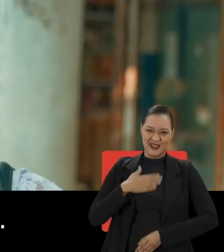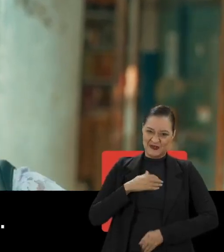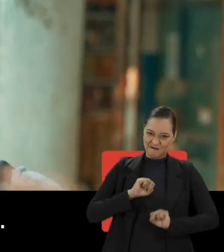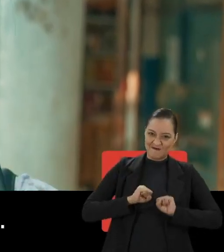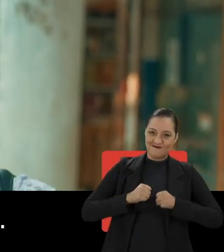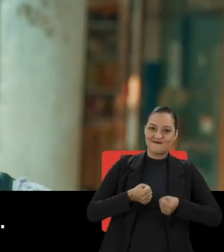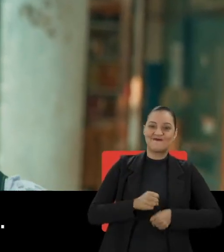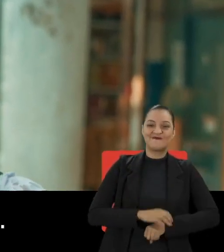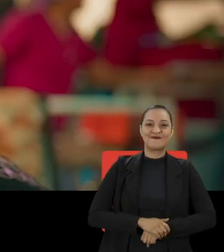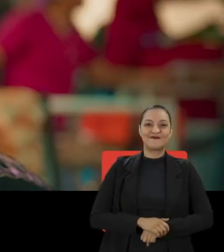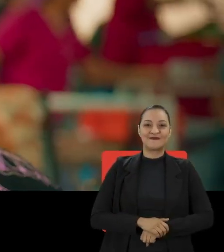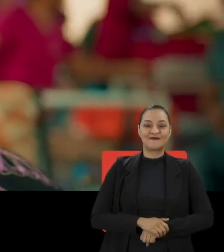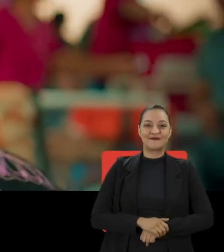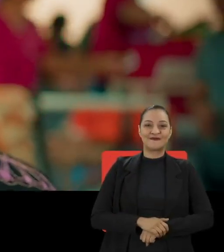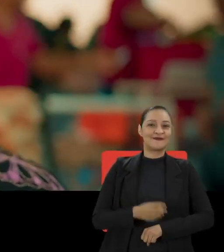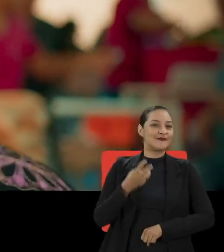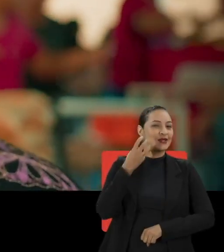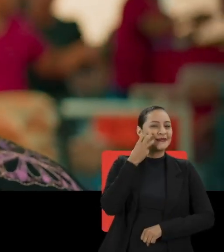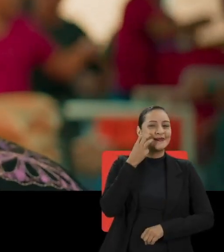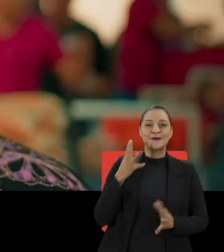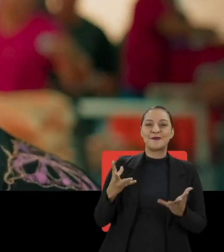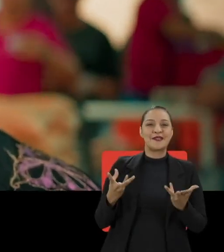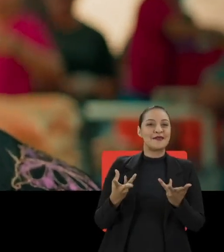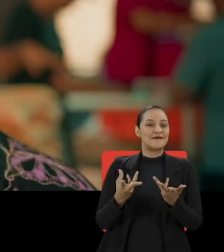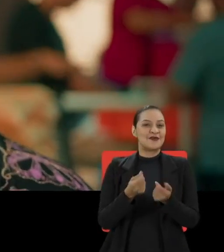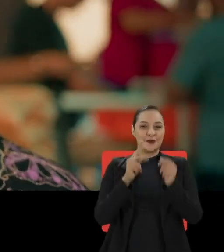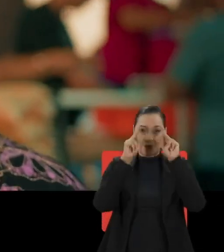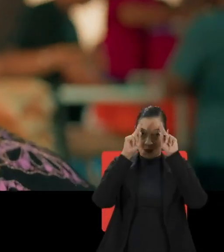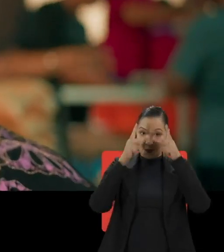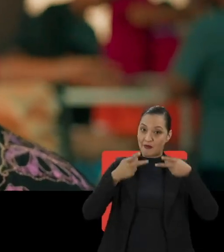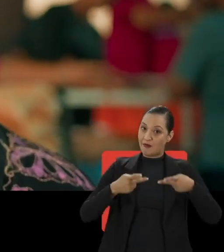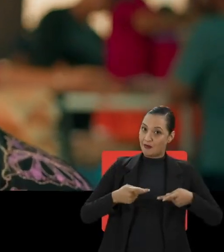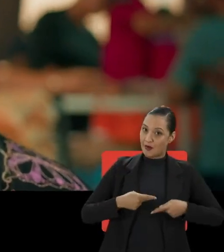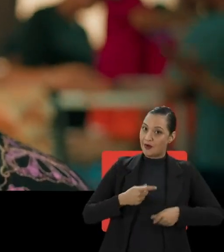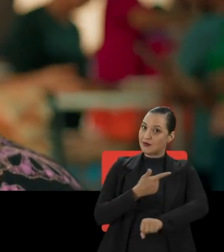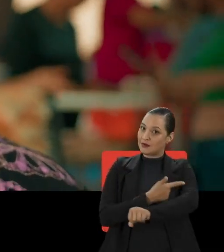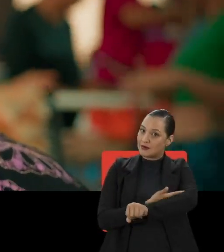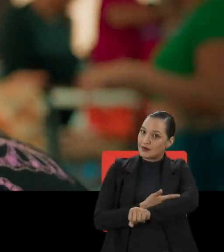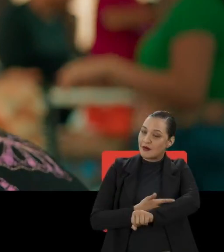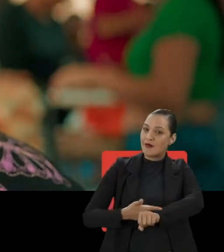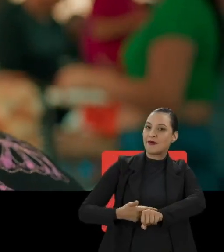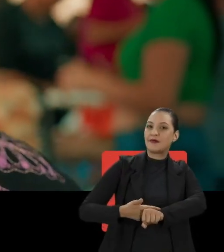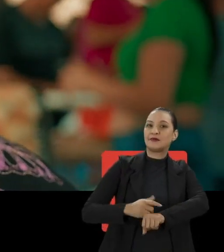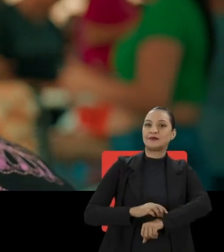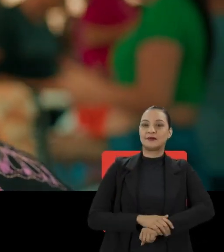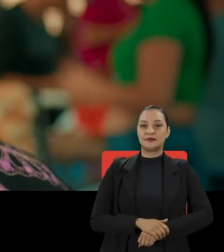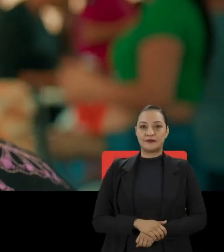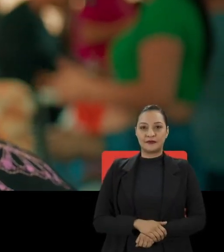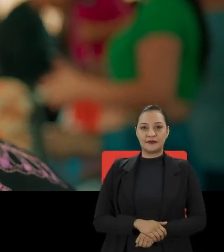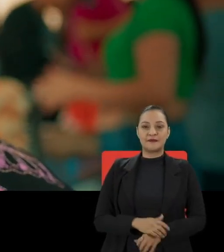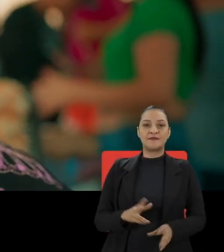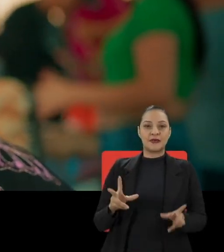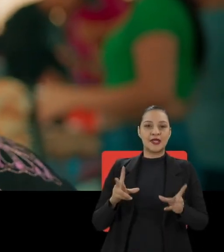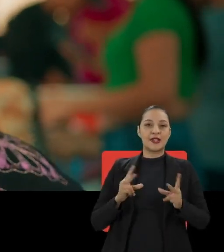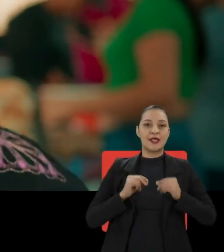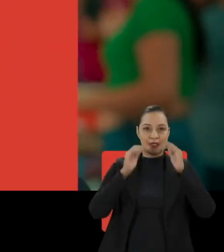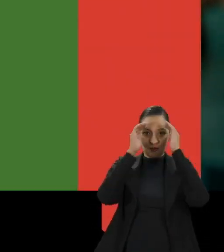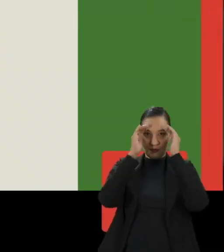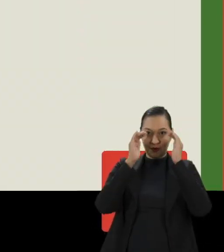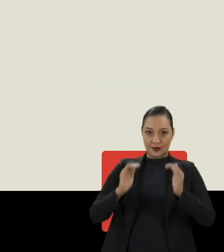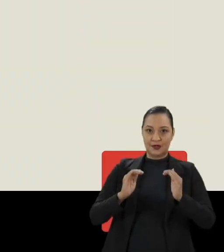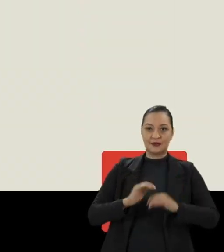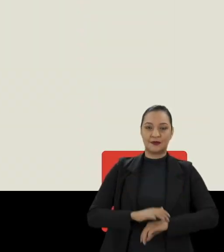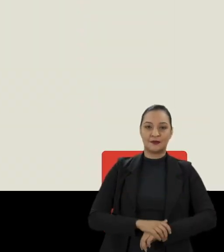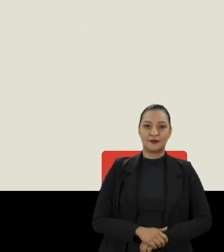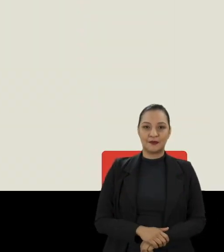está assim firme e forte com você. Marcelo Ramos é maravilhoso. É um cara humano, educado, entendeu?